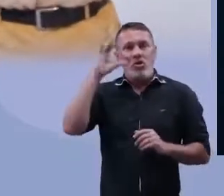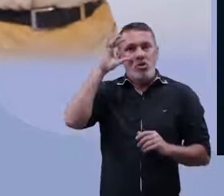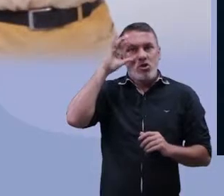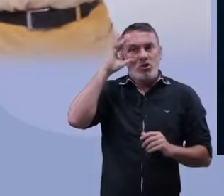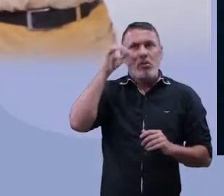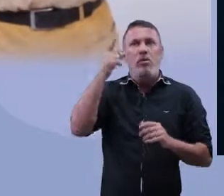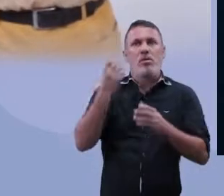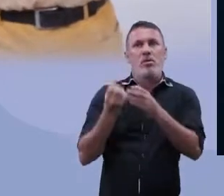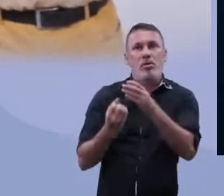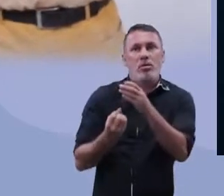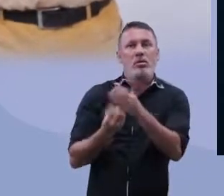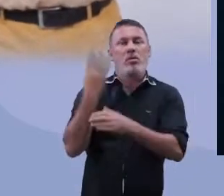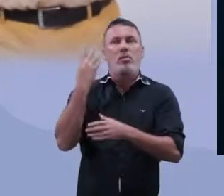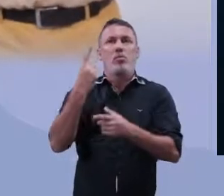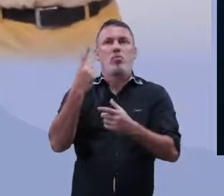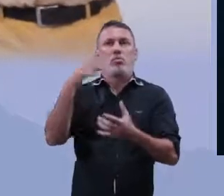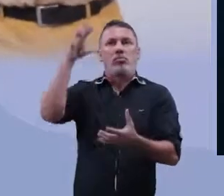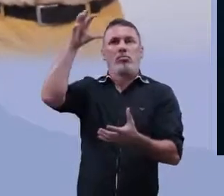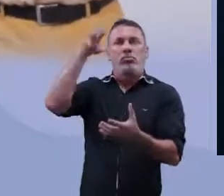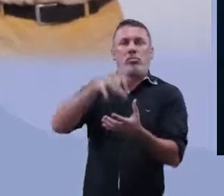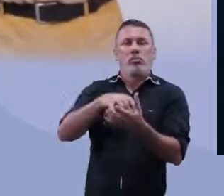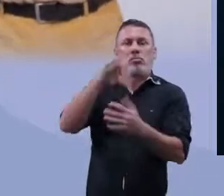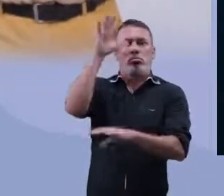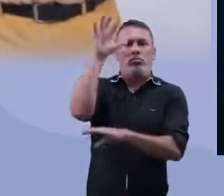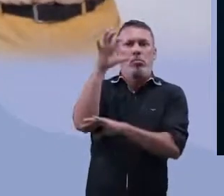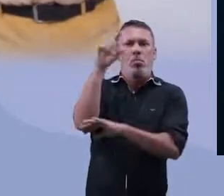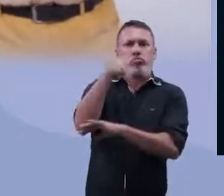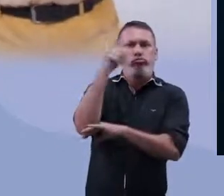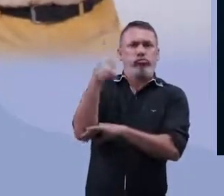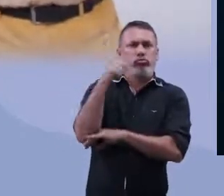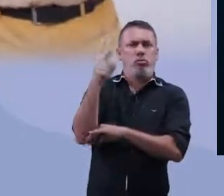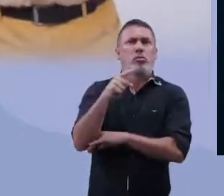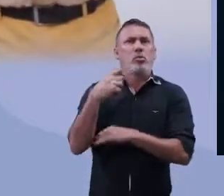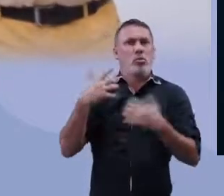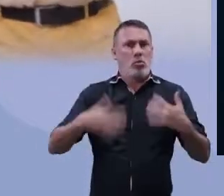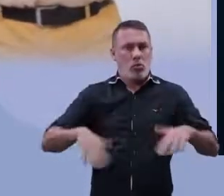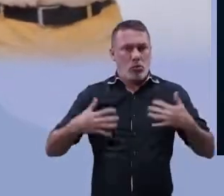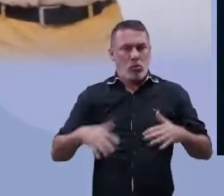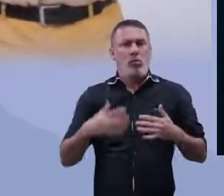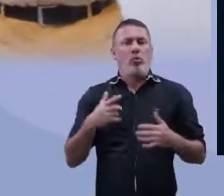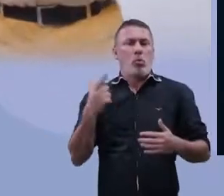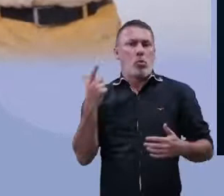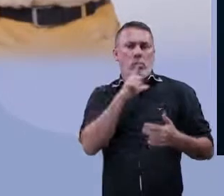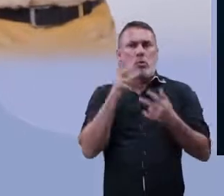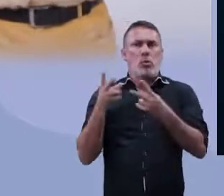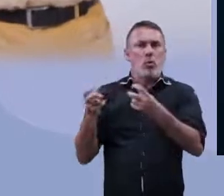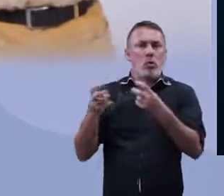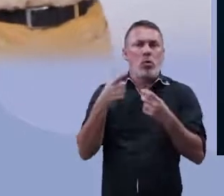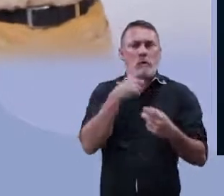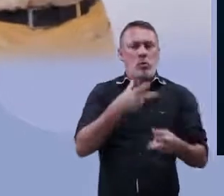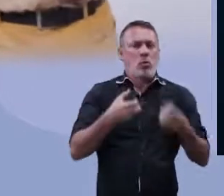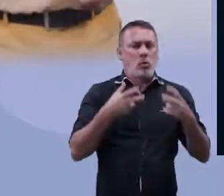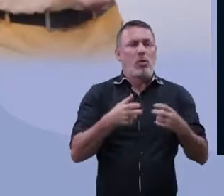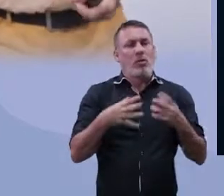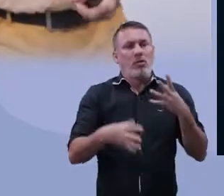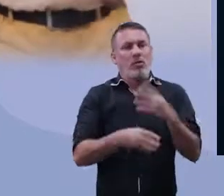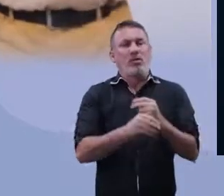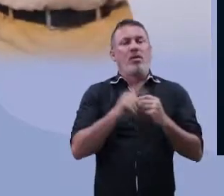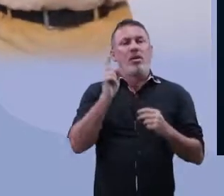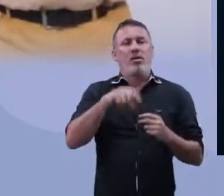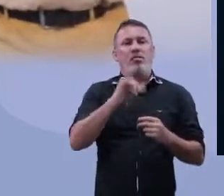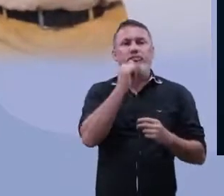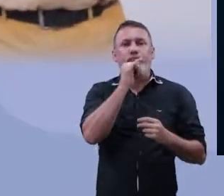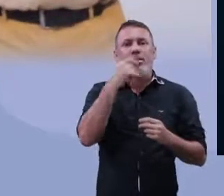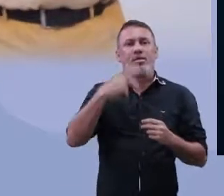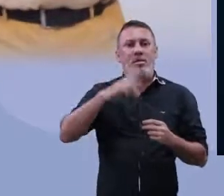a instalação, né, de uma central eólica bem representativa, né, e que complementa em partes a produção de energia